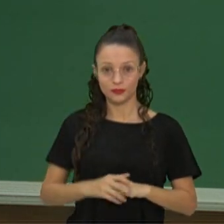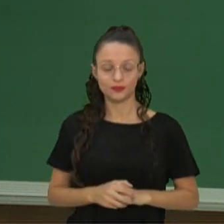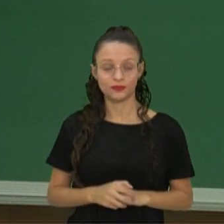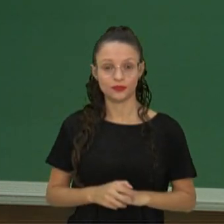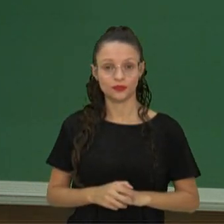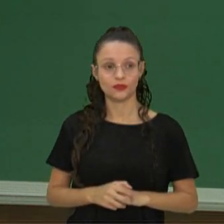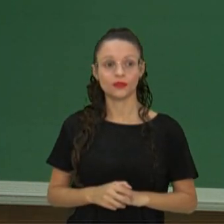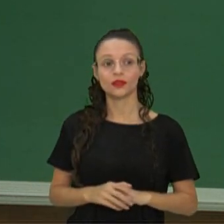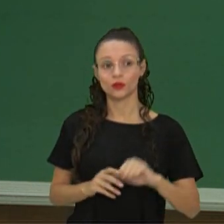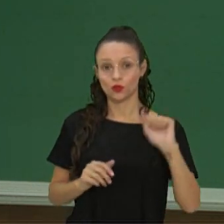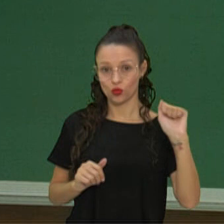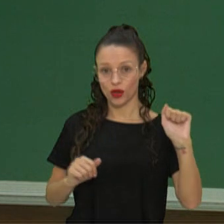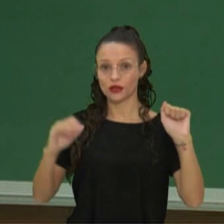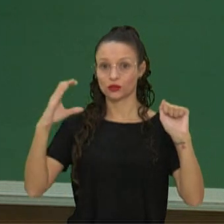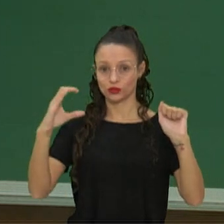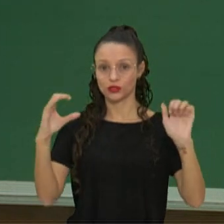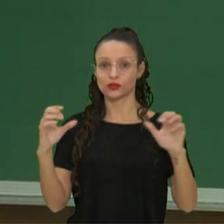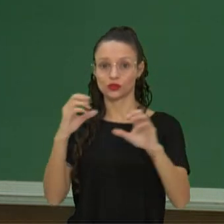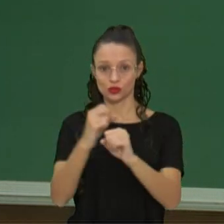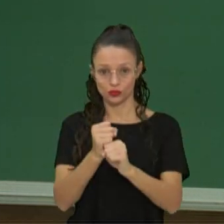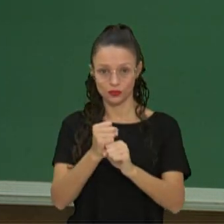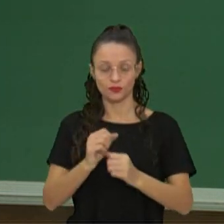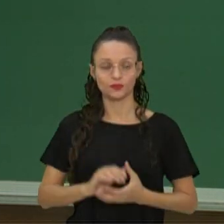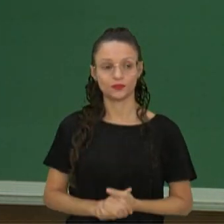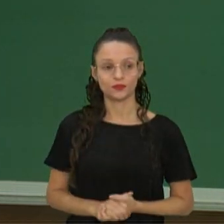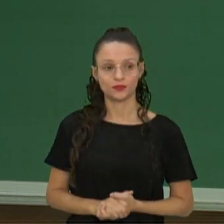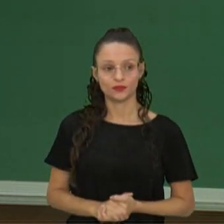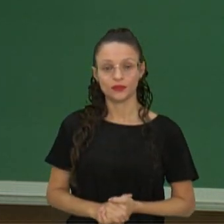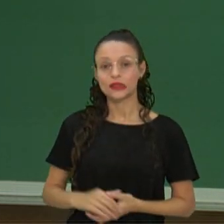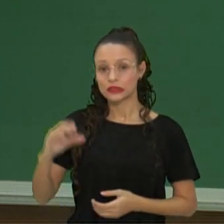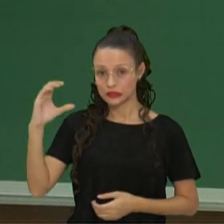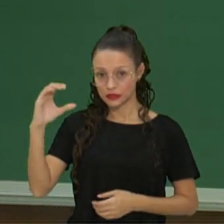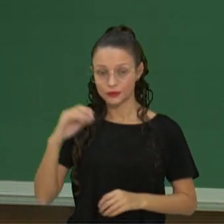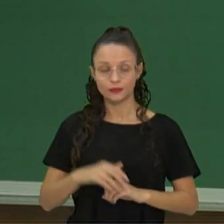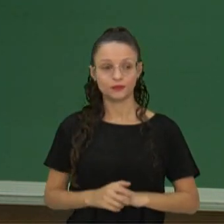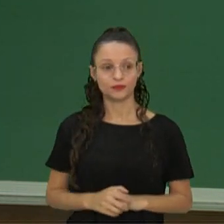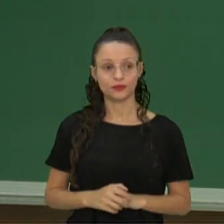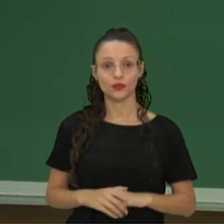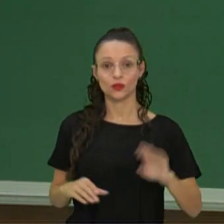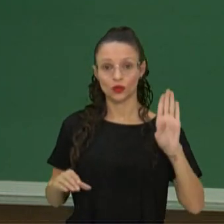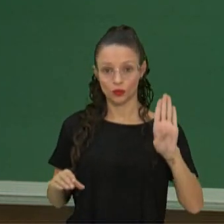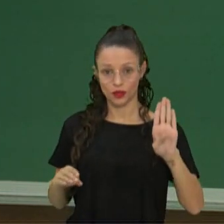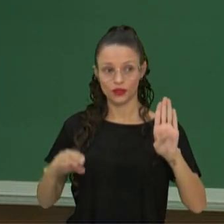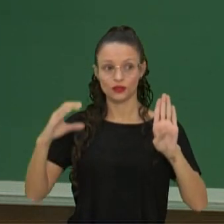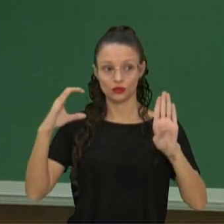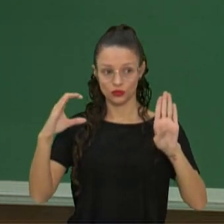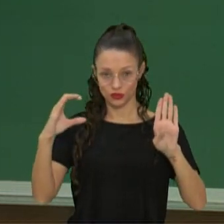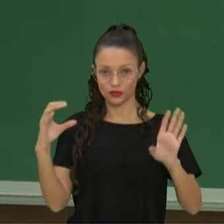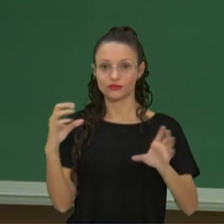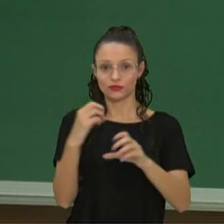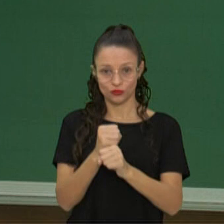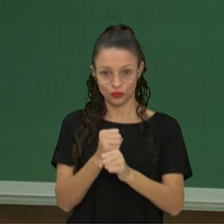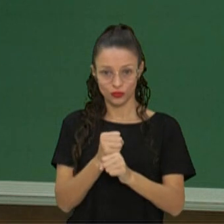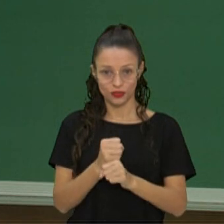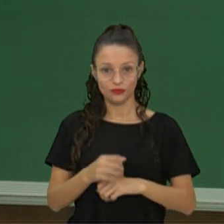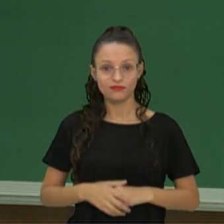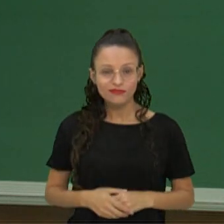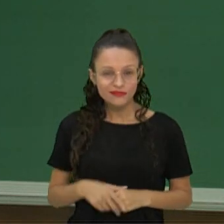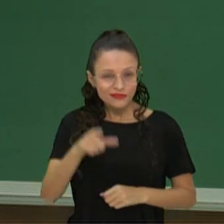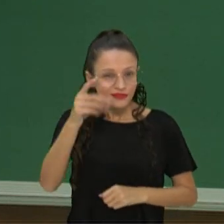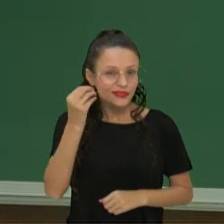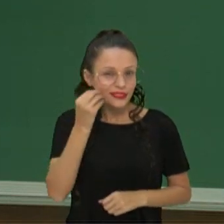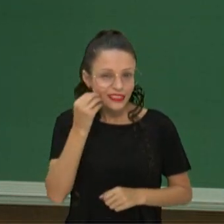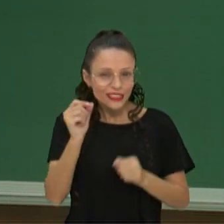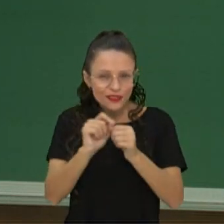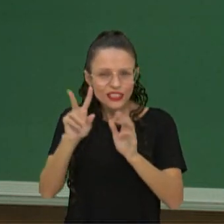B, soma o polinômio A e o polinômio C. E na letra C, soma o polinômio B com o polinômio C. Vamos tentar fazer